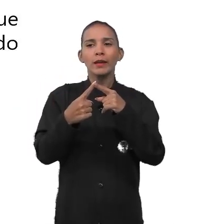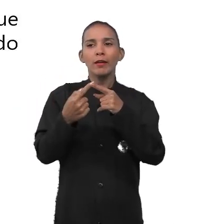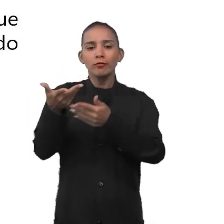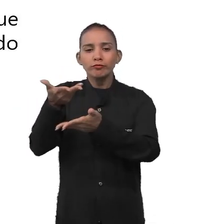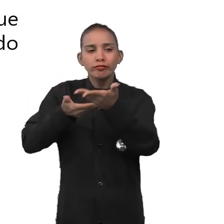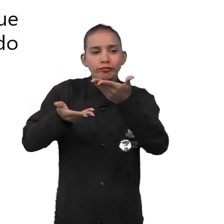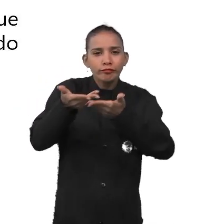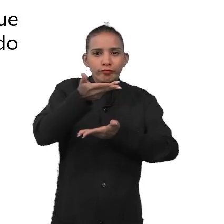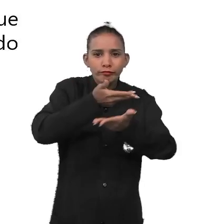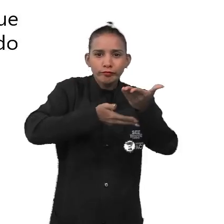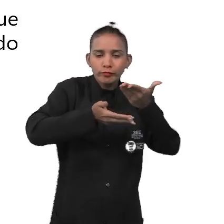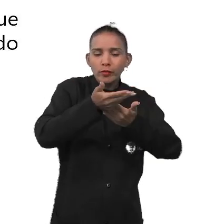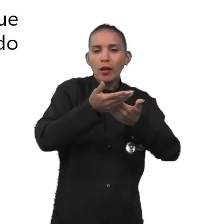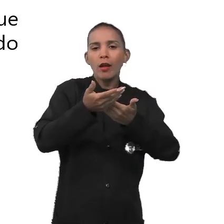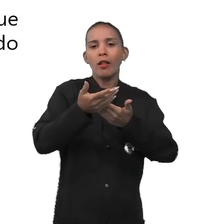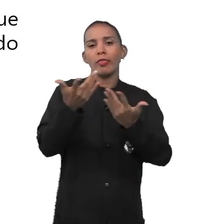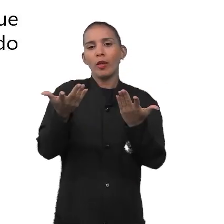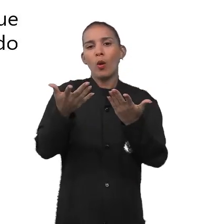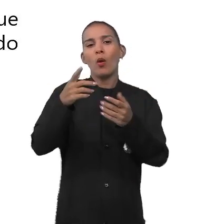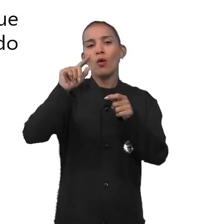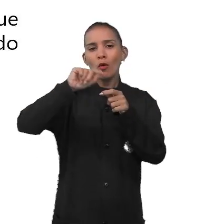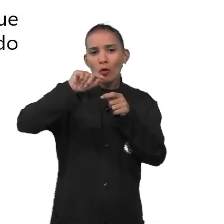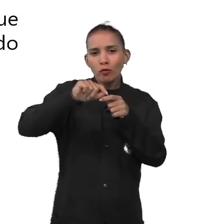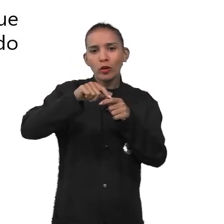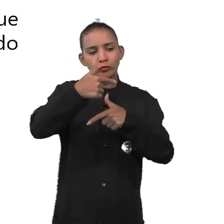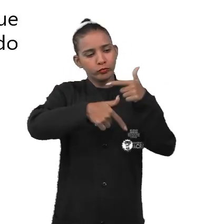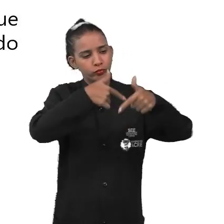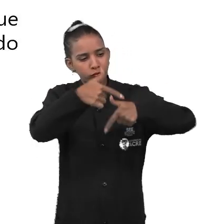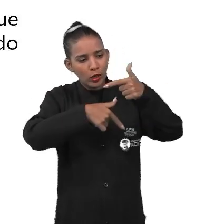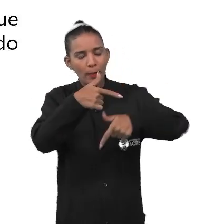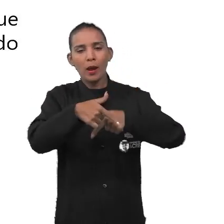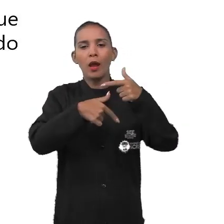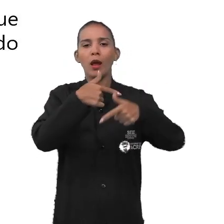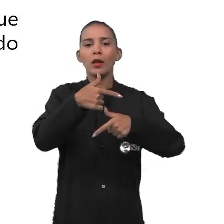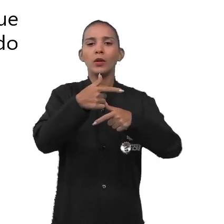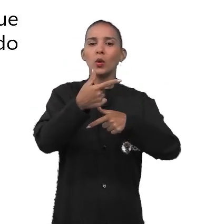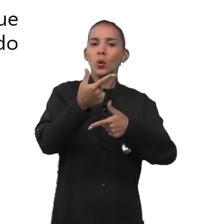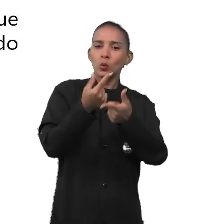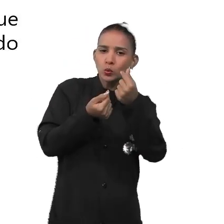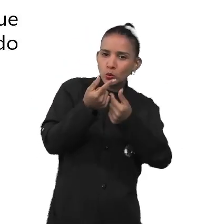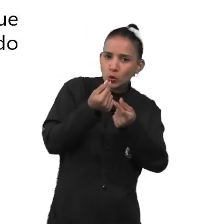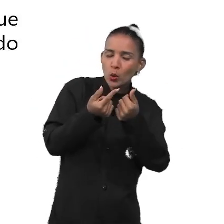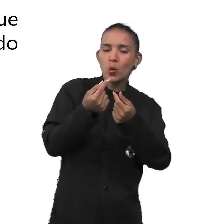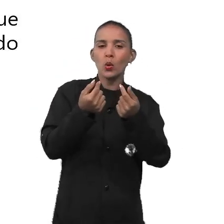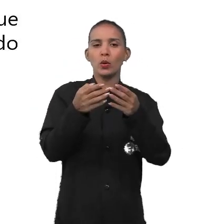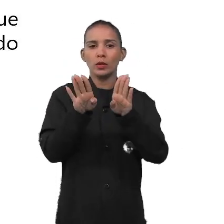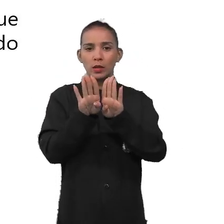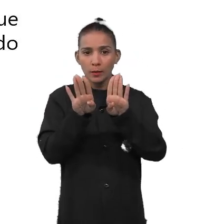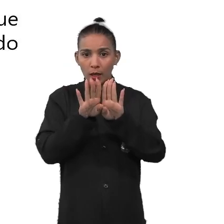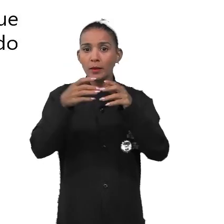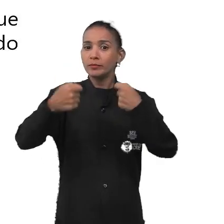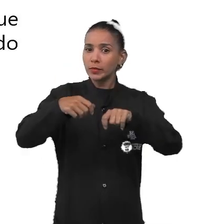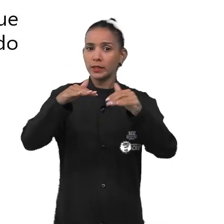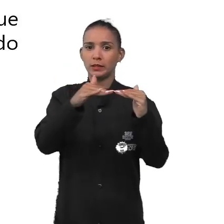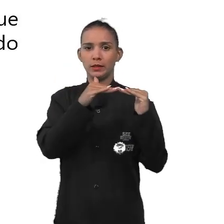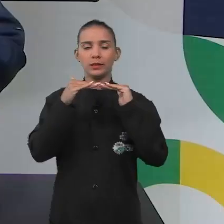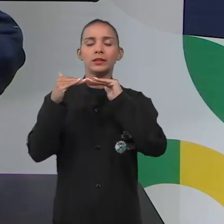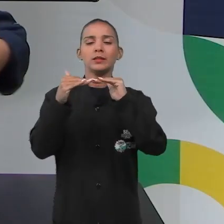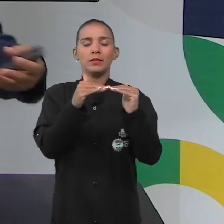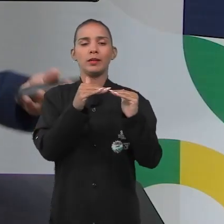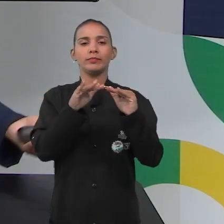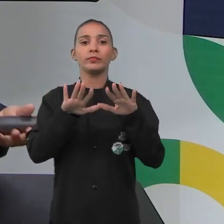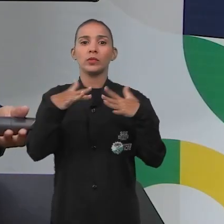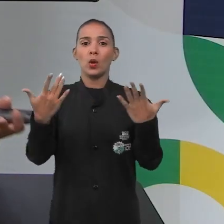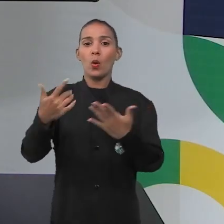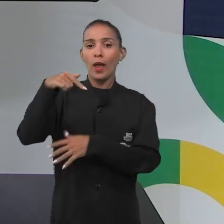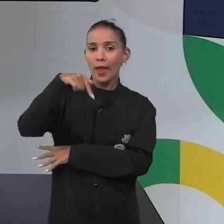considerados geradores de riqueza são principalmente o setor primário e o setor secundário. No caso do Acre, a gente está